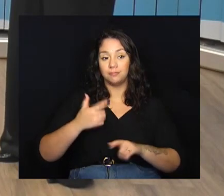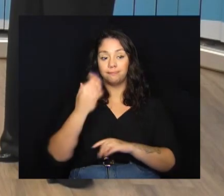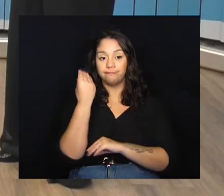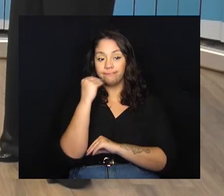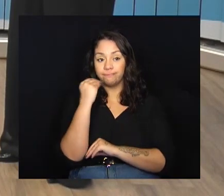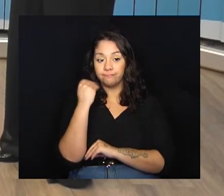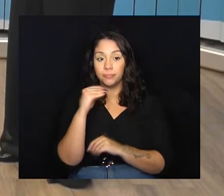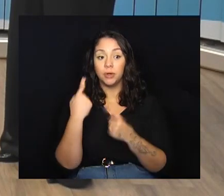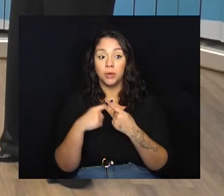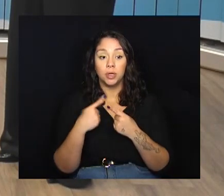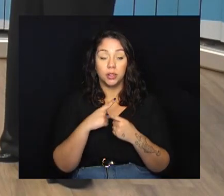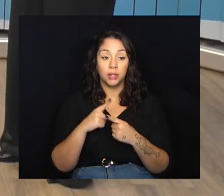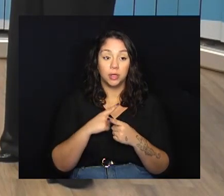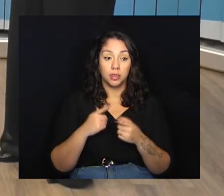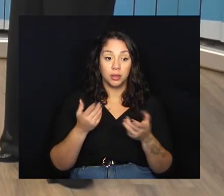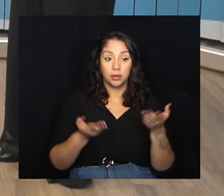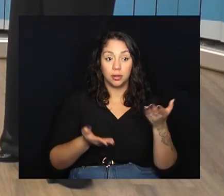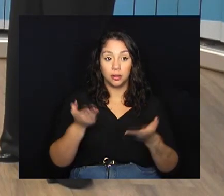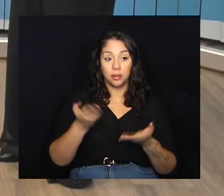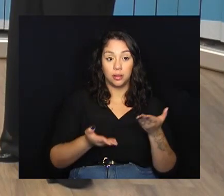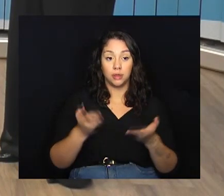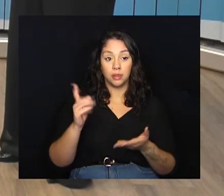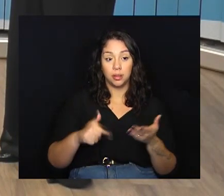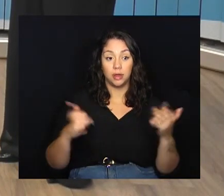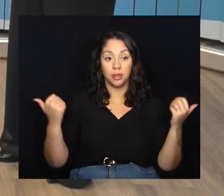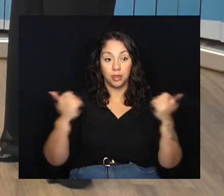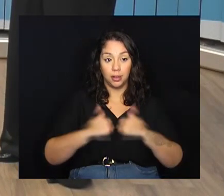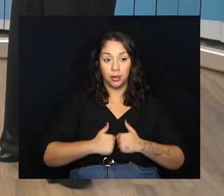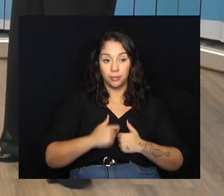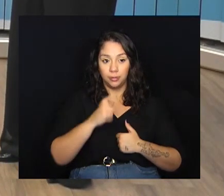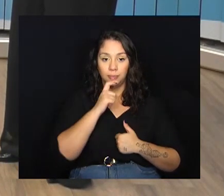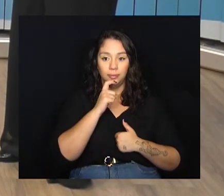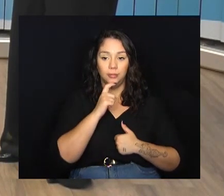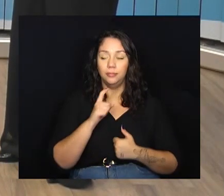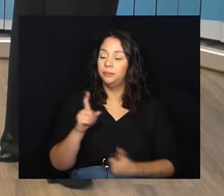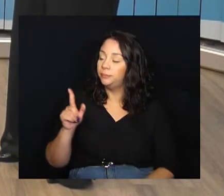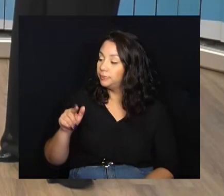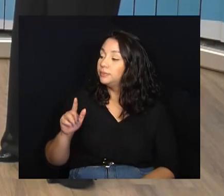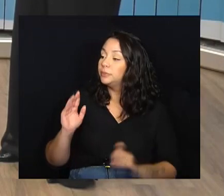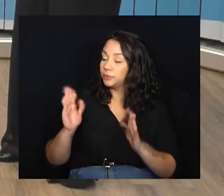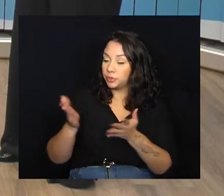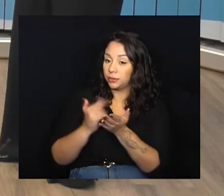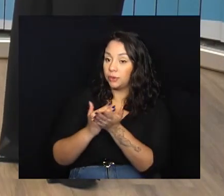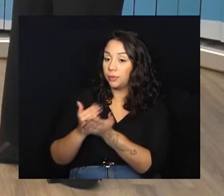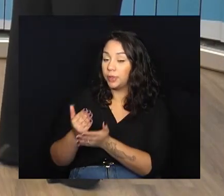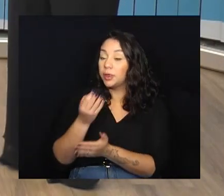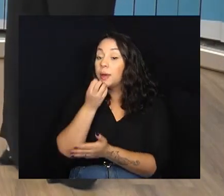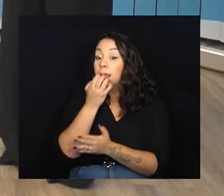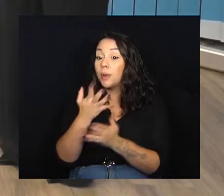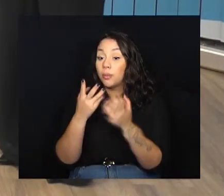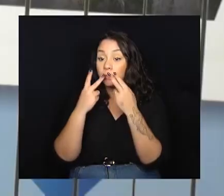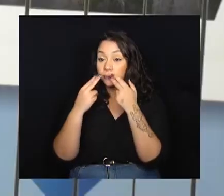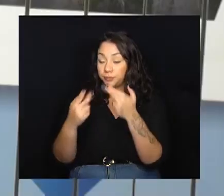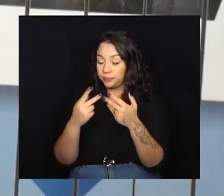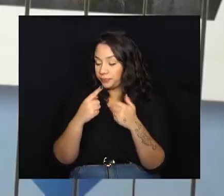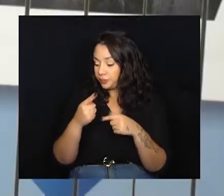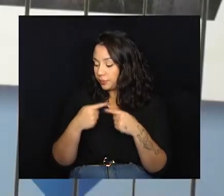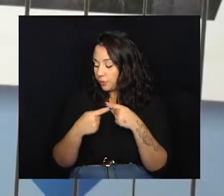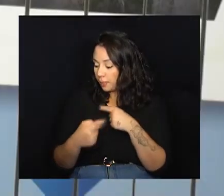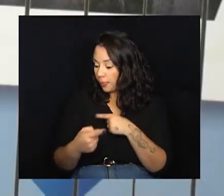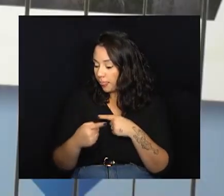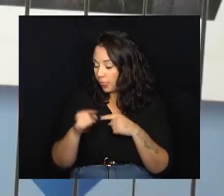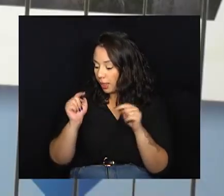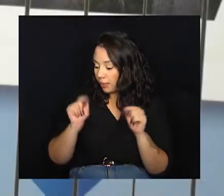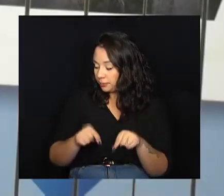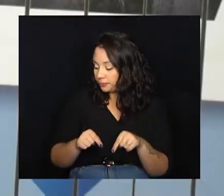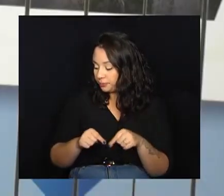porque tem balanço da campanha do agasalho né mina é a gente já começa com essa boa notícia na semana do aniversário da cidade